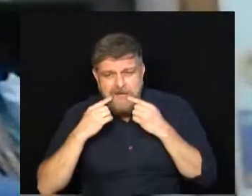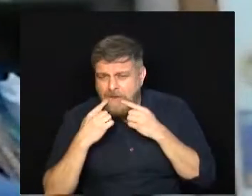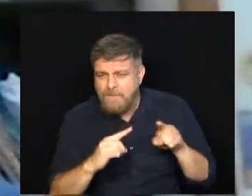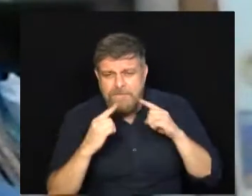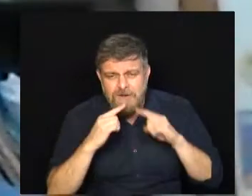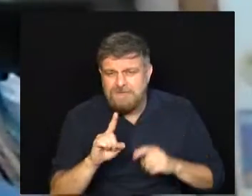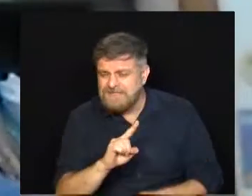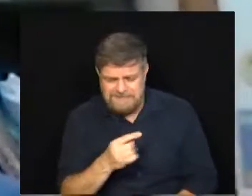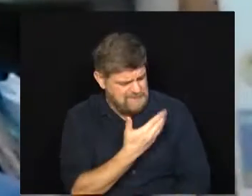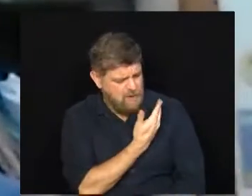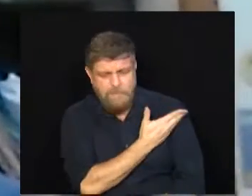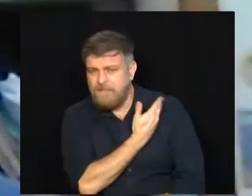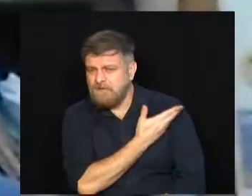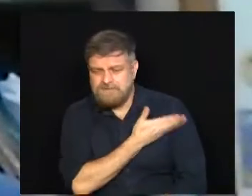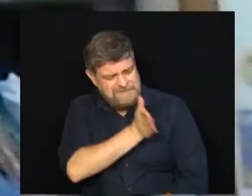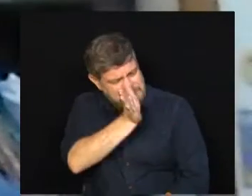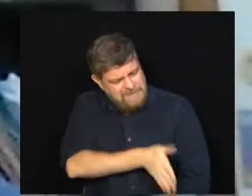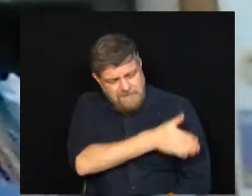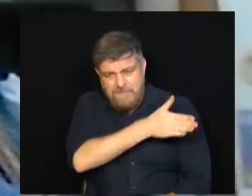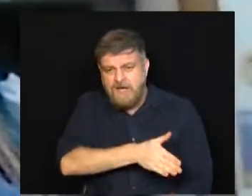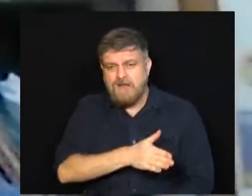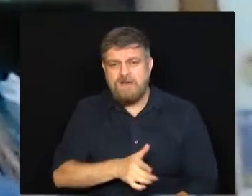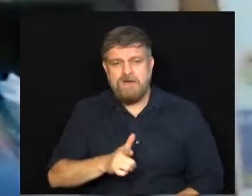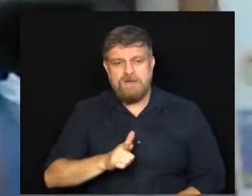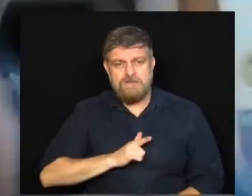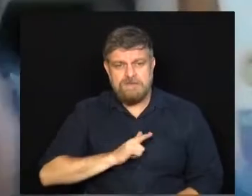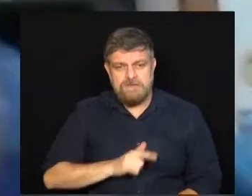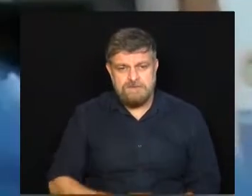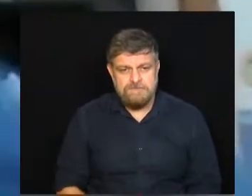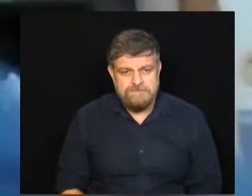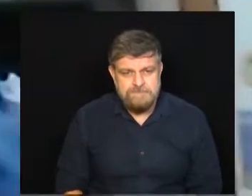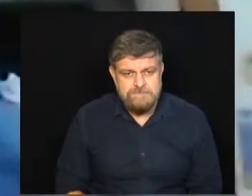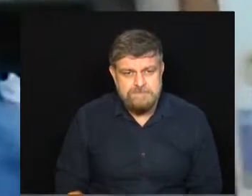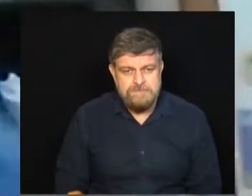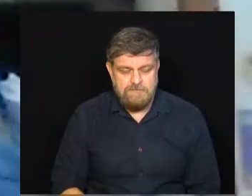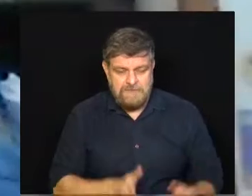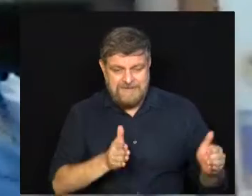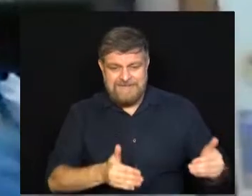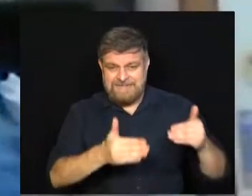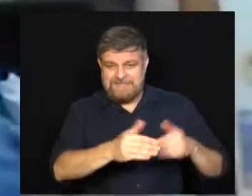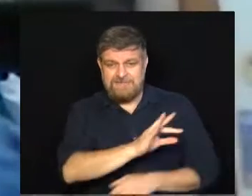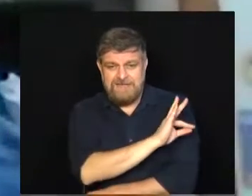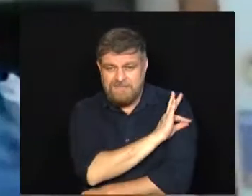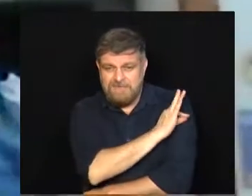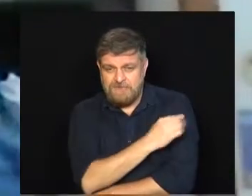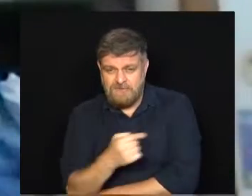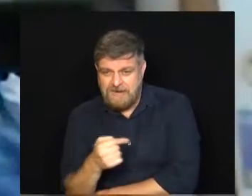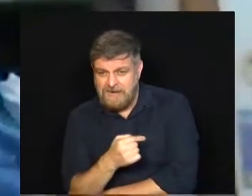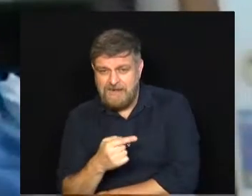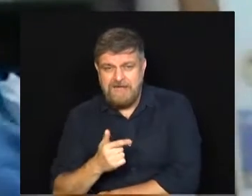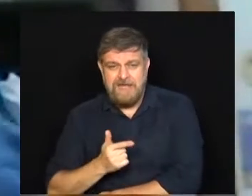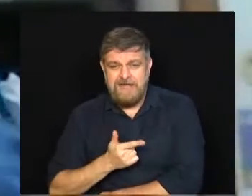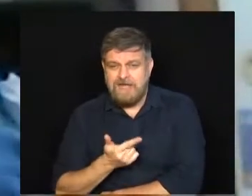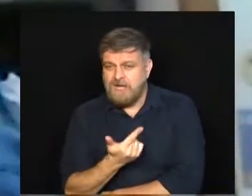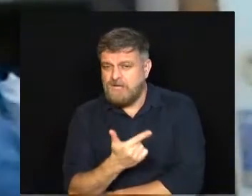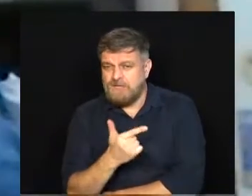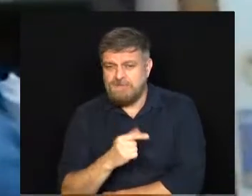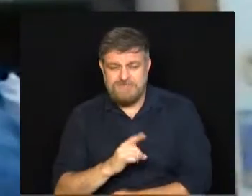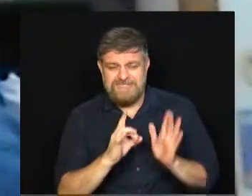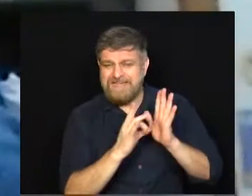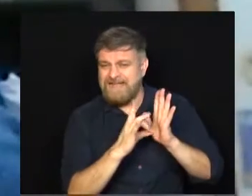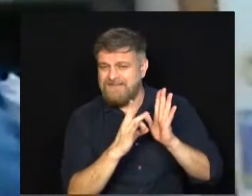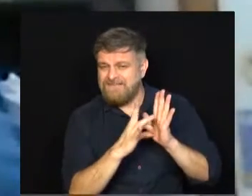a intolerância. Ali no saguão da prefeitura não tinha ainda aqueles vidros, era um espaço aberto